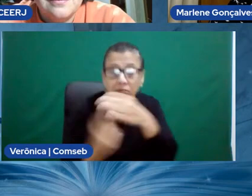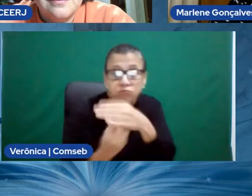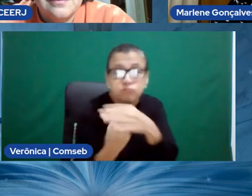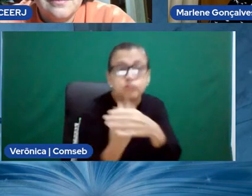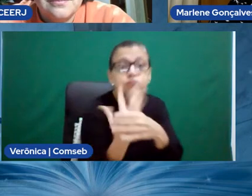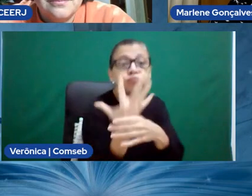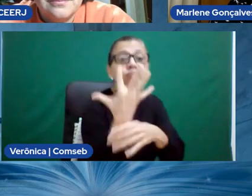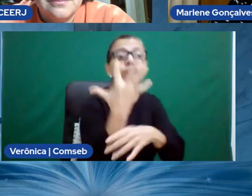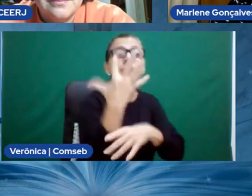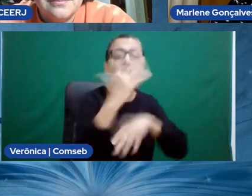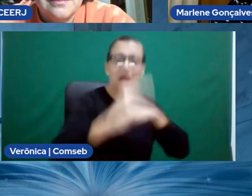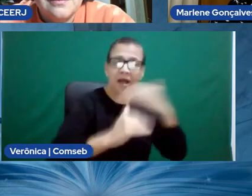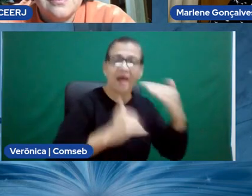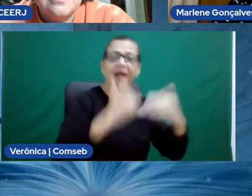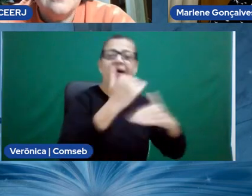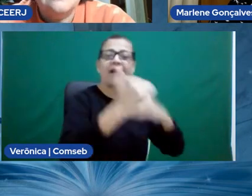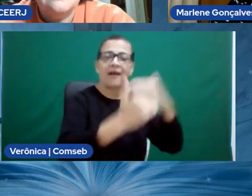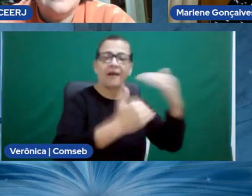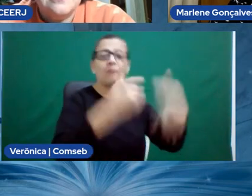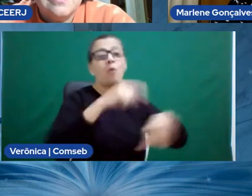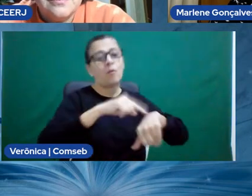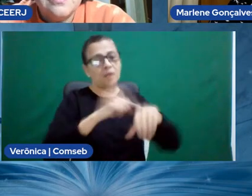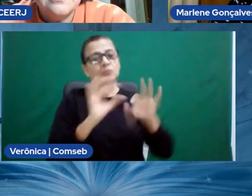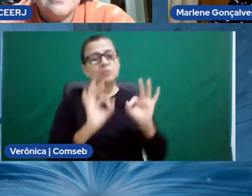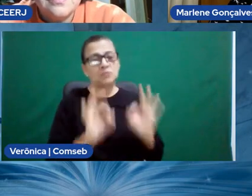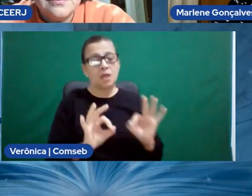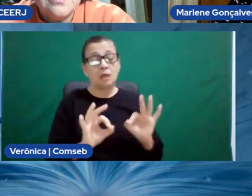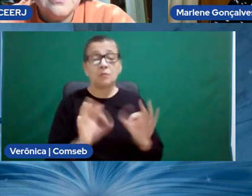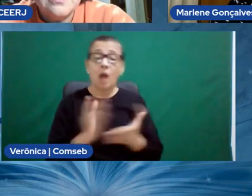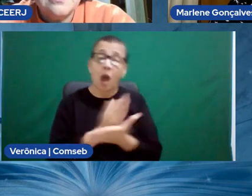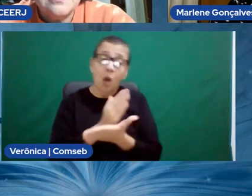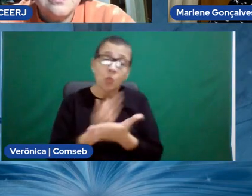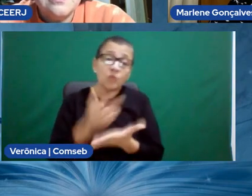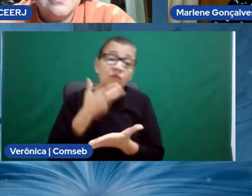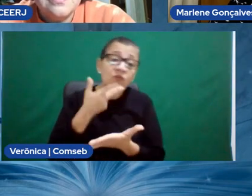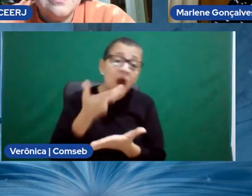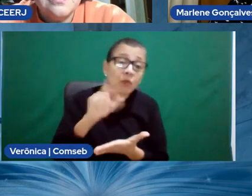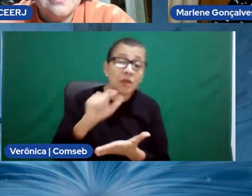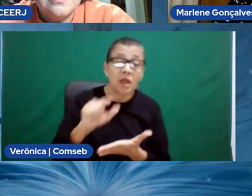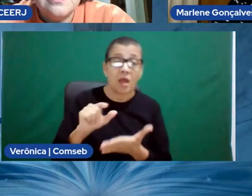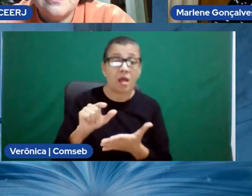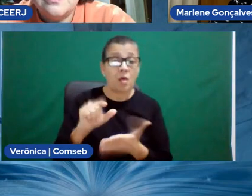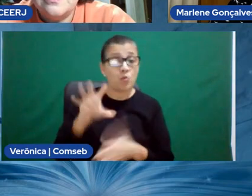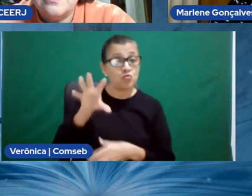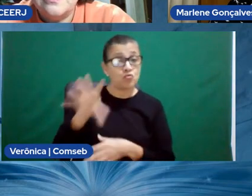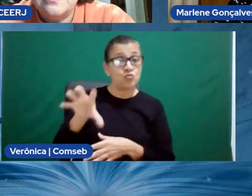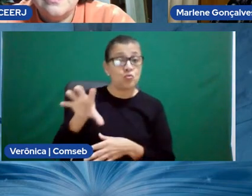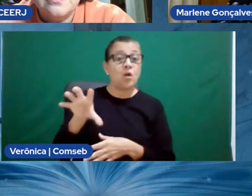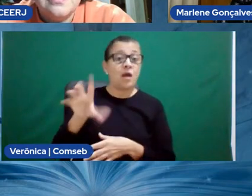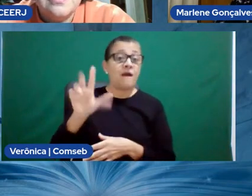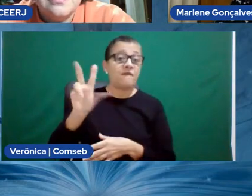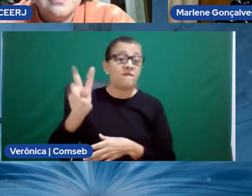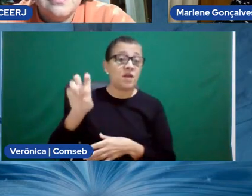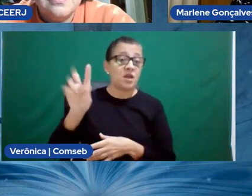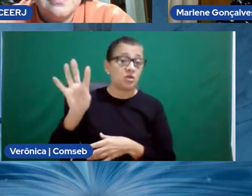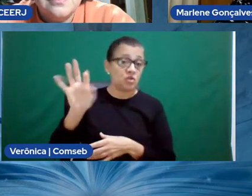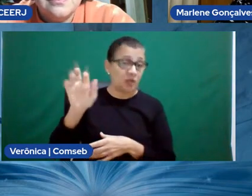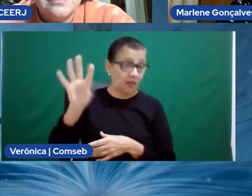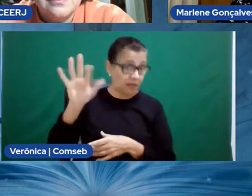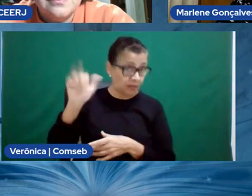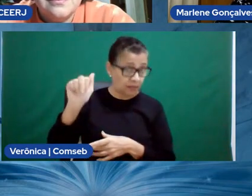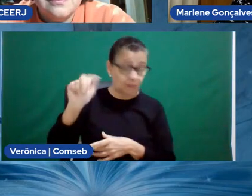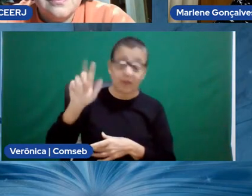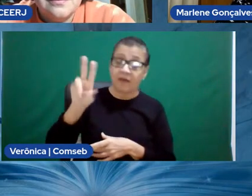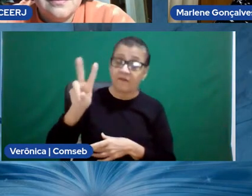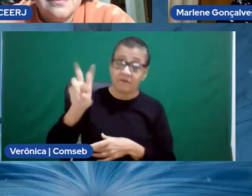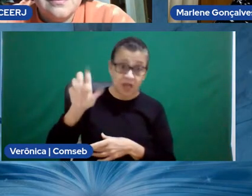se desenvolveram. Alguns dizem que se desenvolveram na forma vegetal, nos oceanos também. Depois é que foi